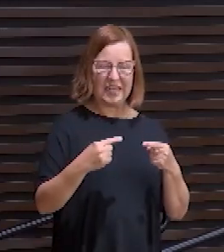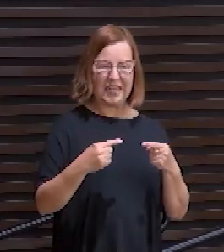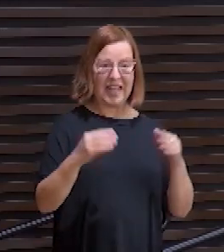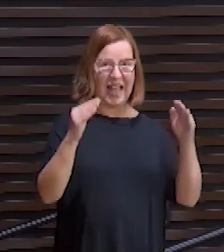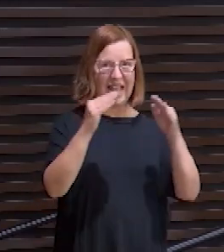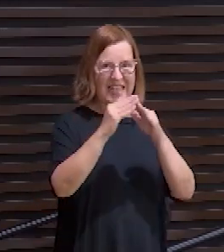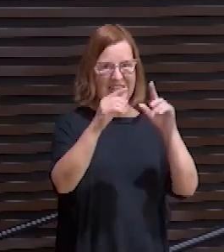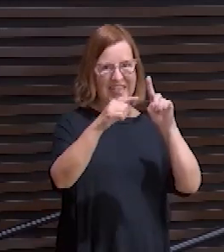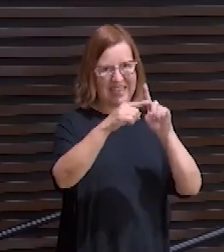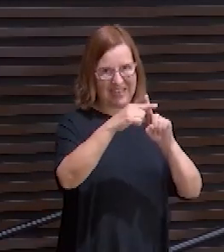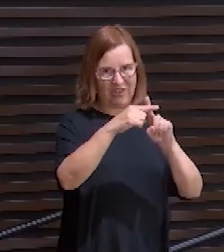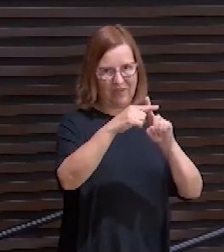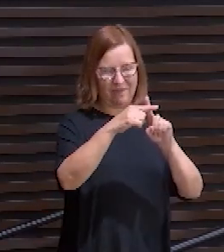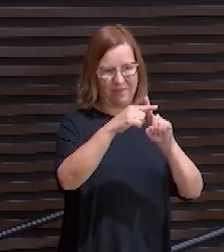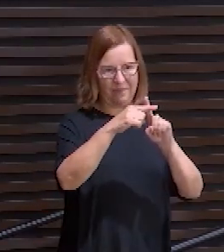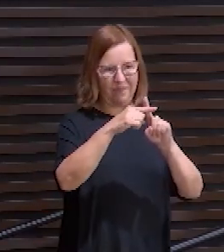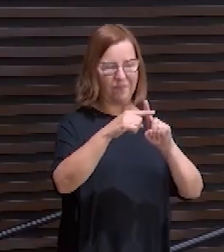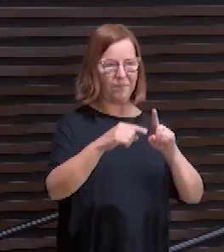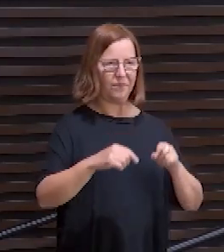igreja.